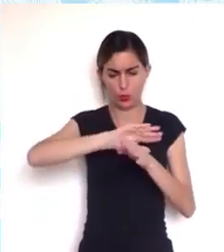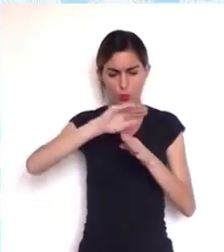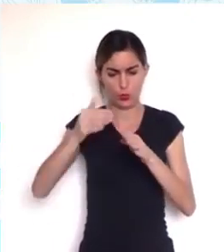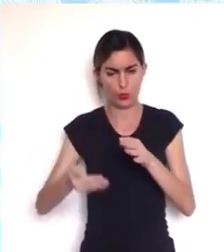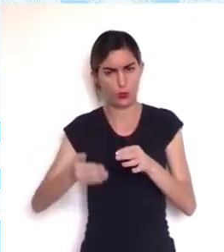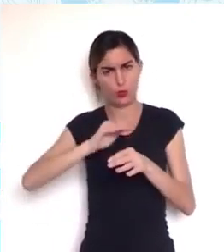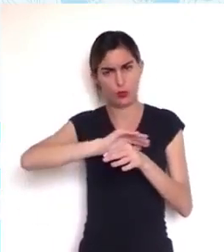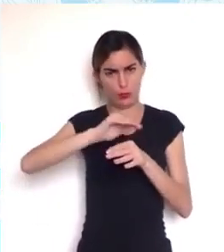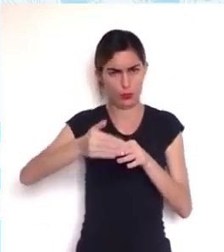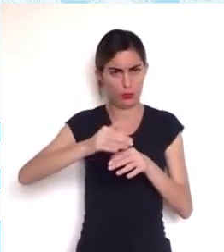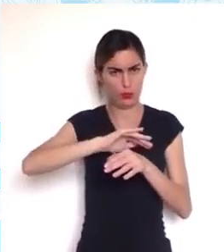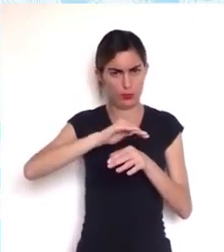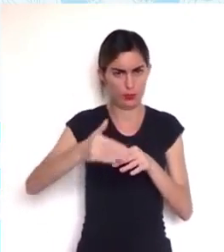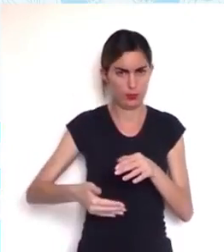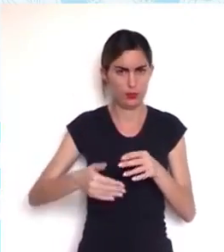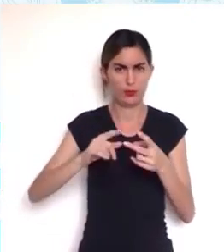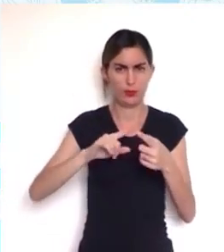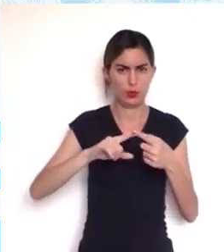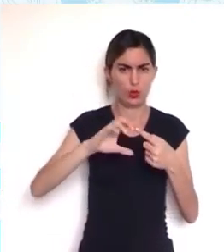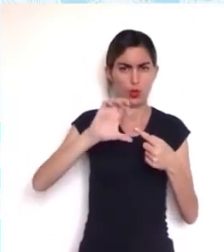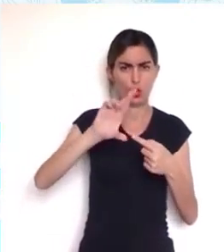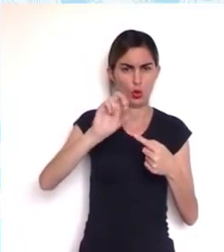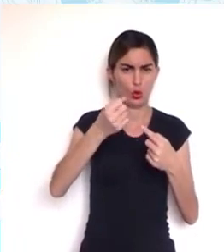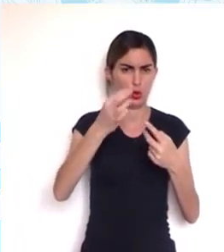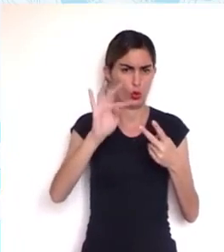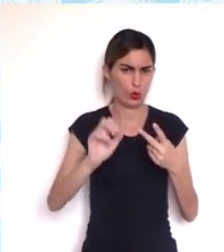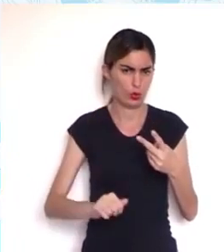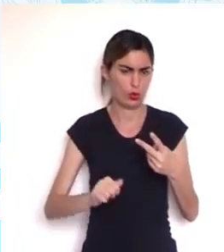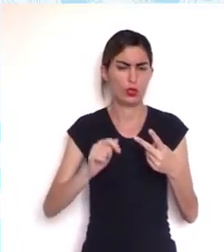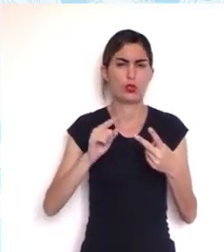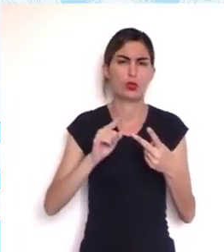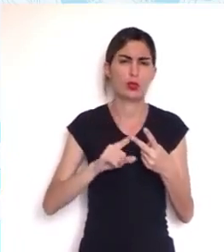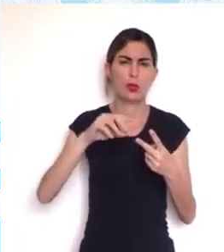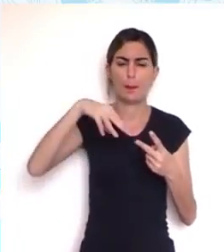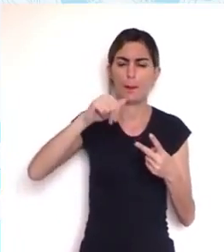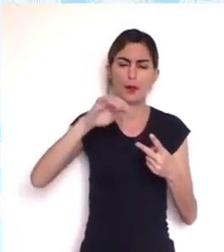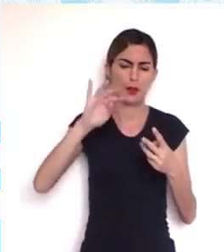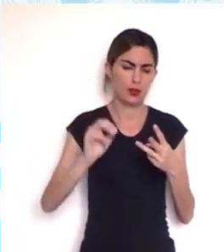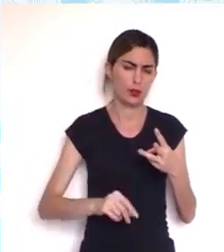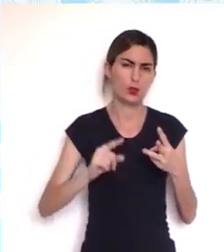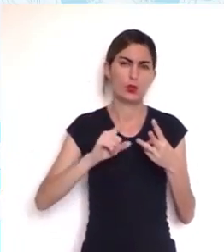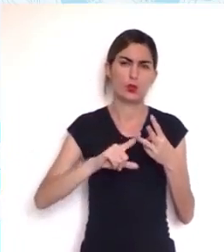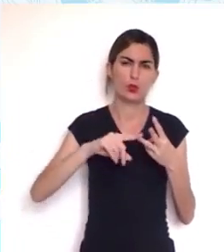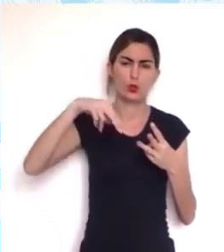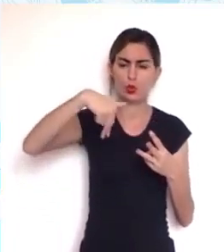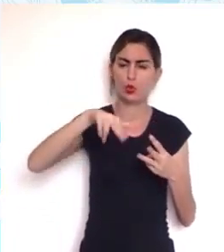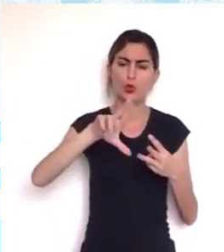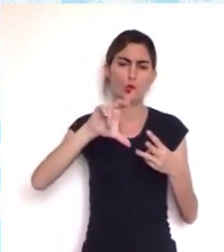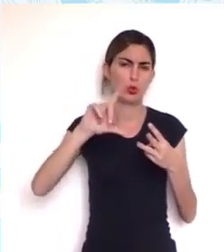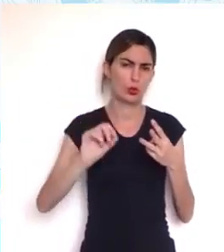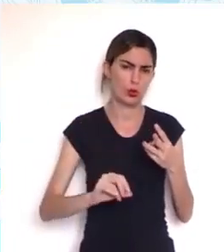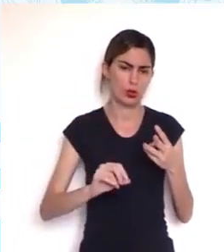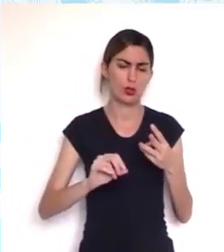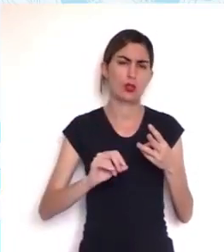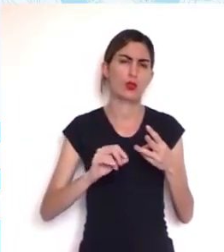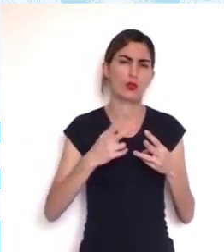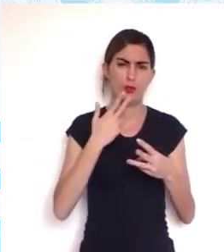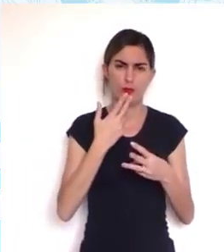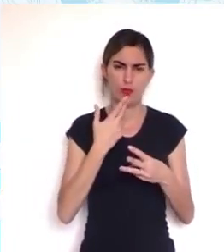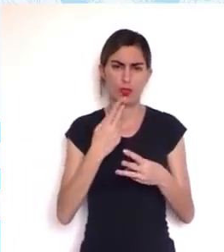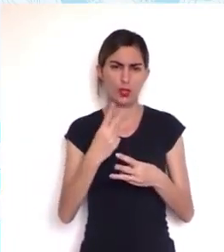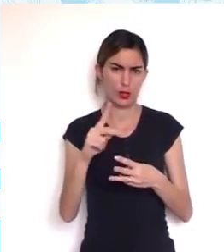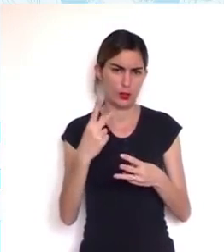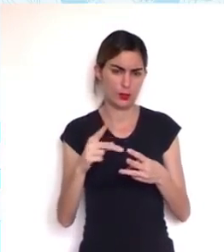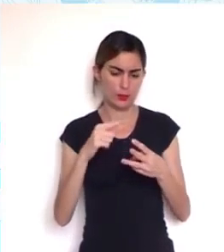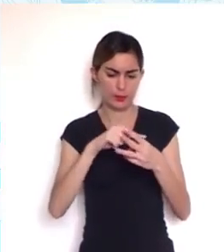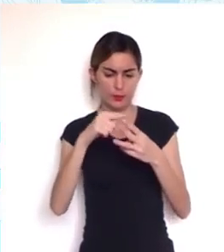Terra, que são a crosta terrestre, o manto, o núcleo, eu falei para vocês que